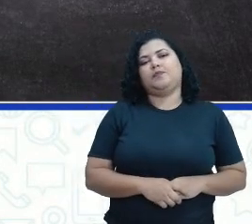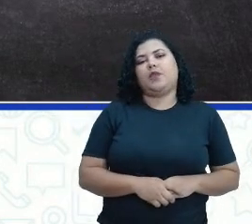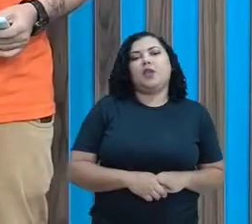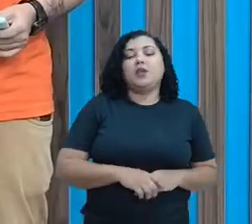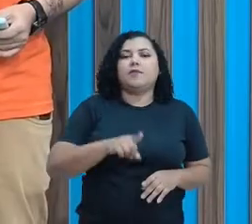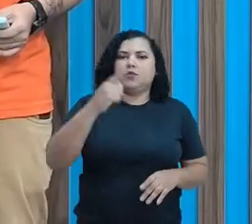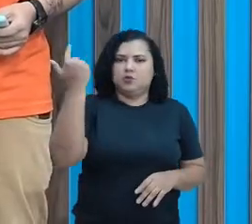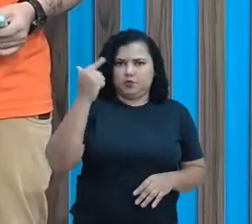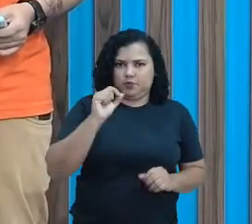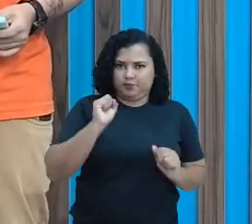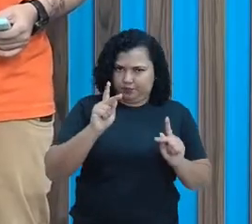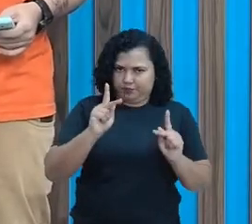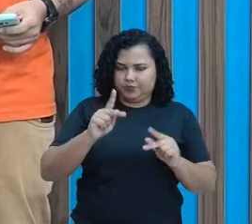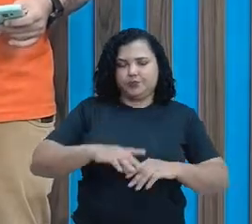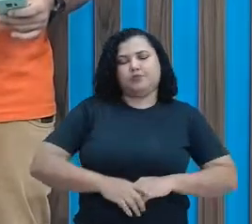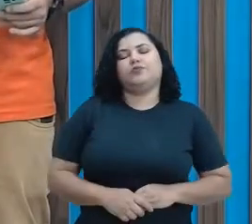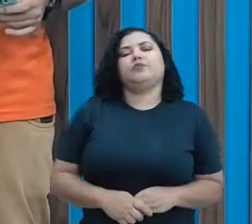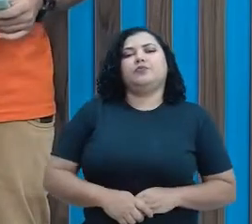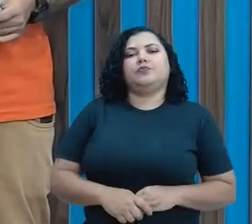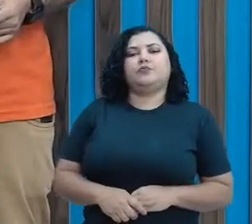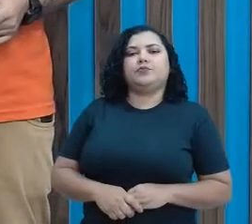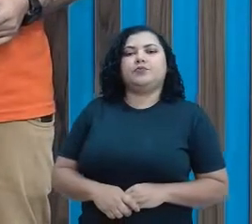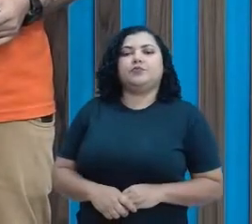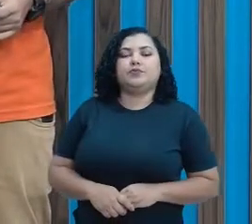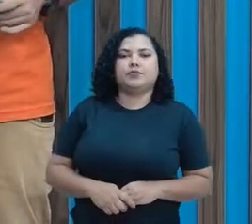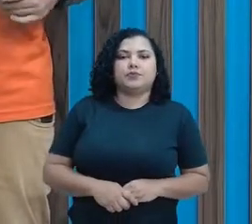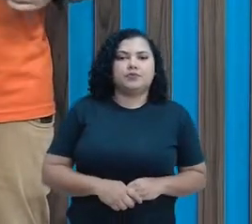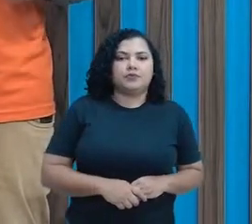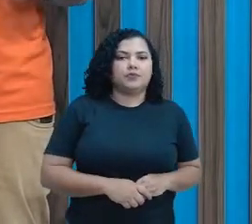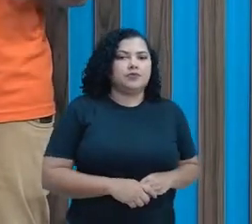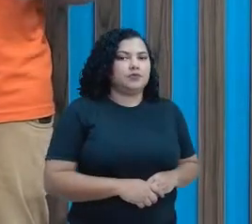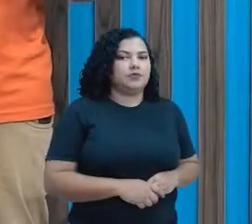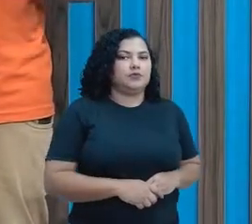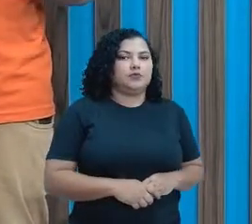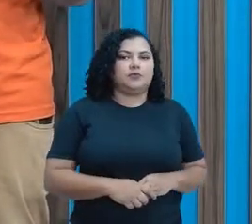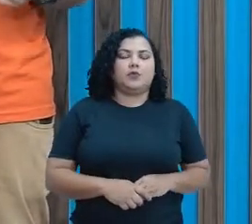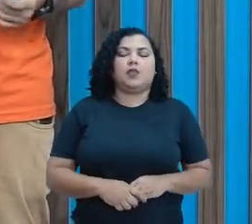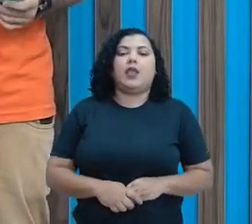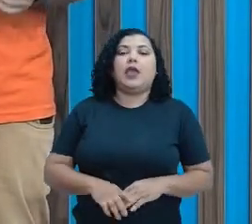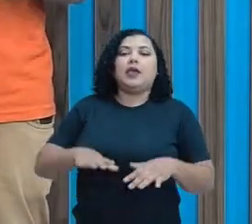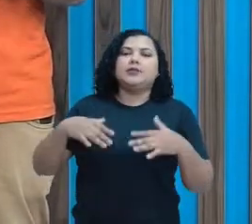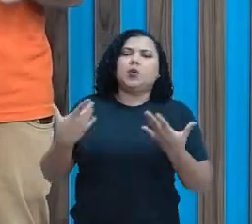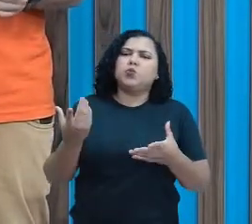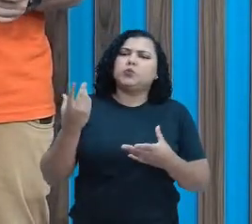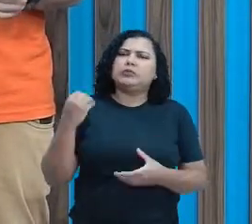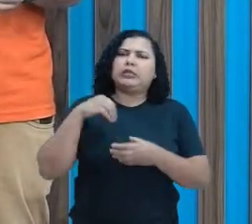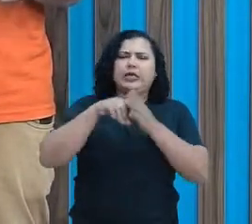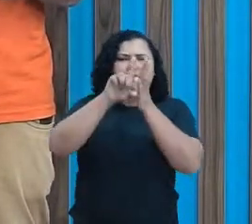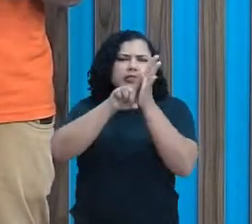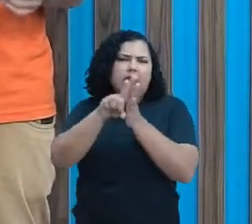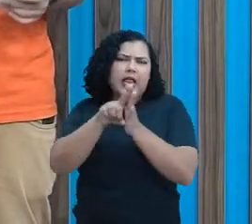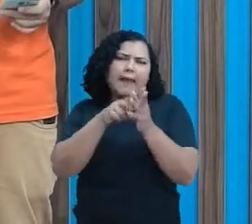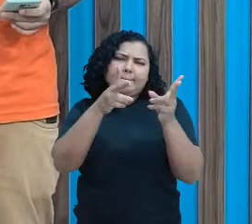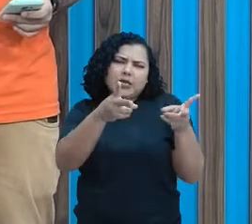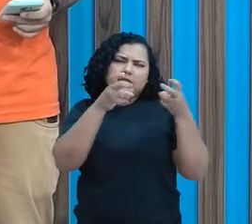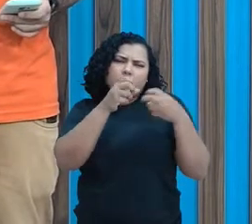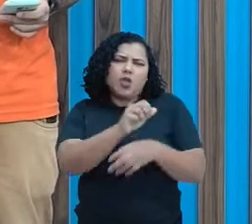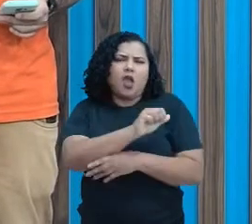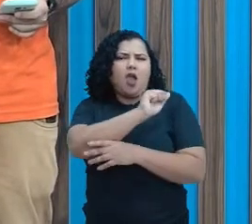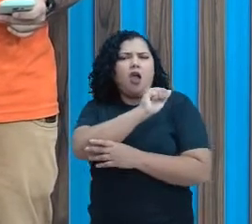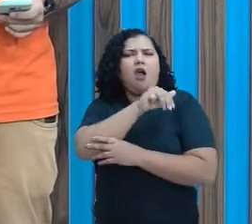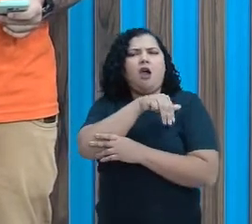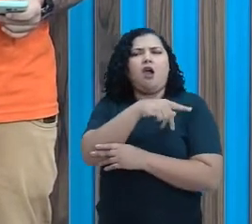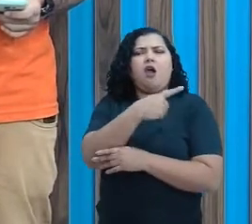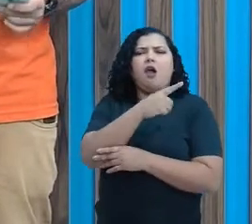você obteve, tá certo? Então, vamos pegar, em cima dessa análise aí, observar que a amplitude, a gente vai